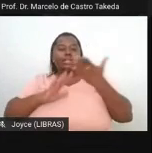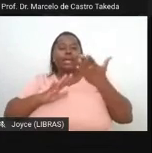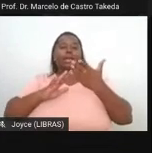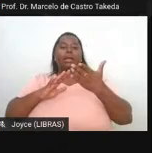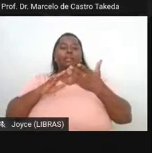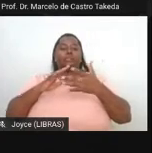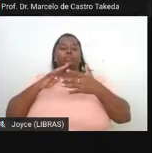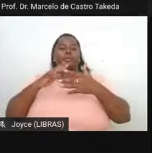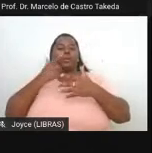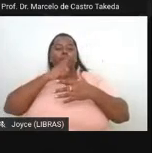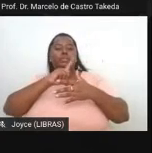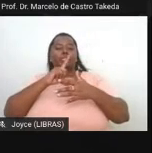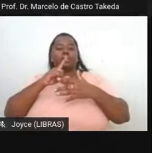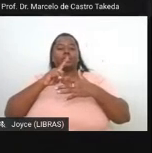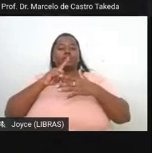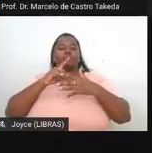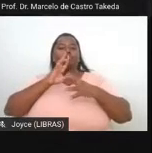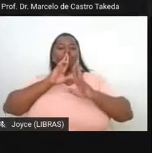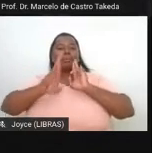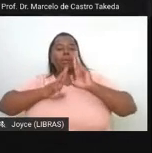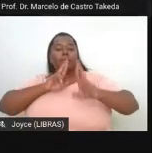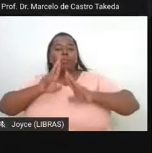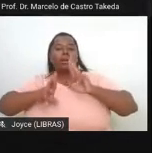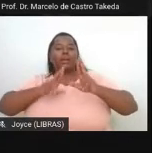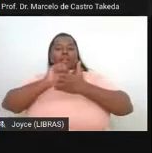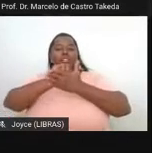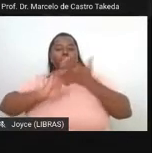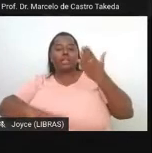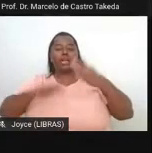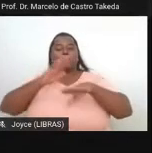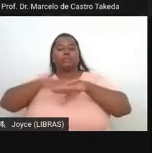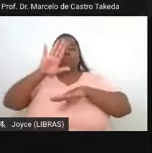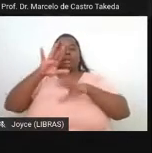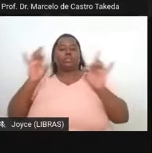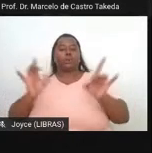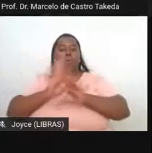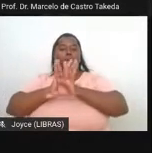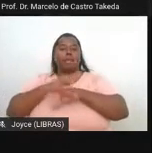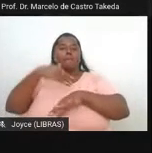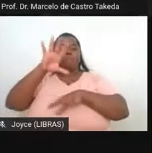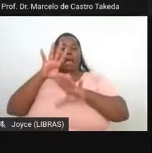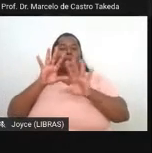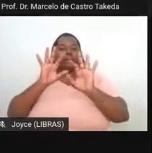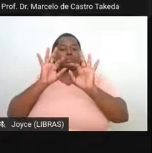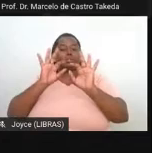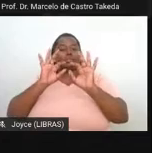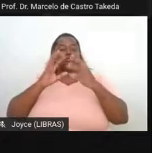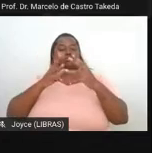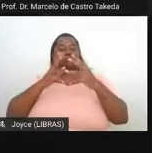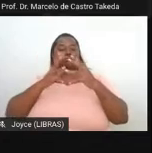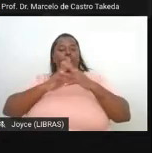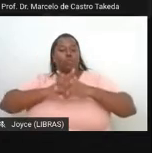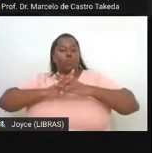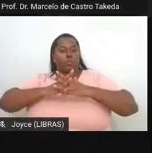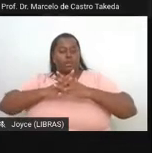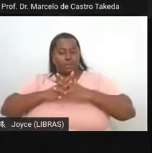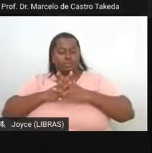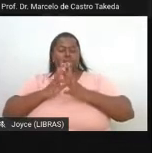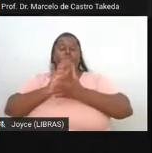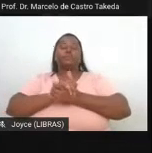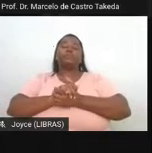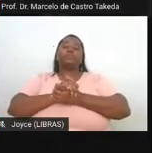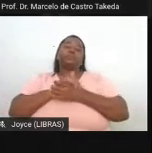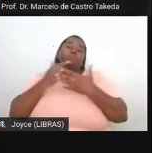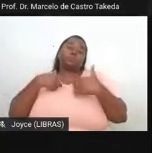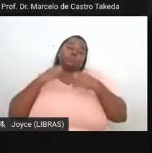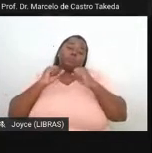pouco mais complexos e elaborados. Tá? Então, escolho o tipo de questão que eu quero, eu tenho essa questão, eu faço a